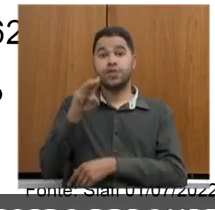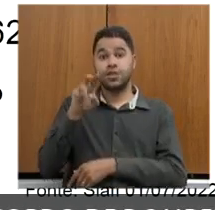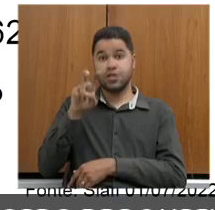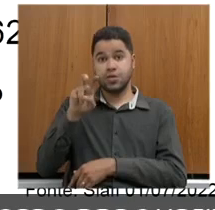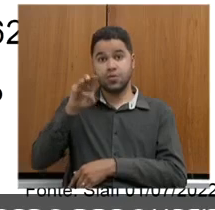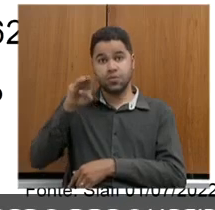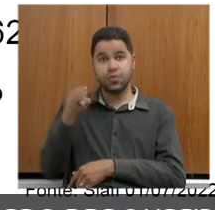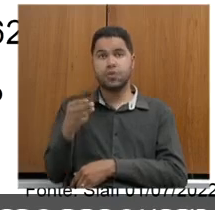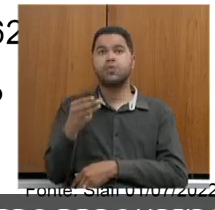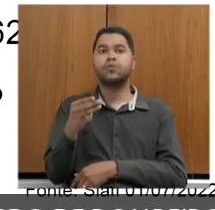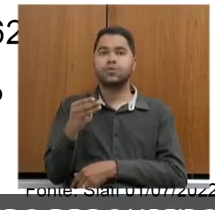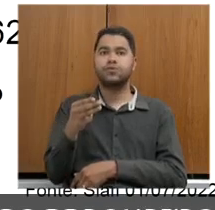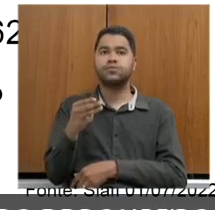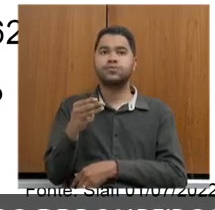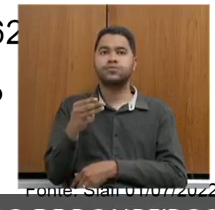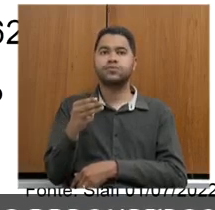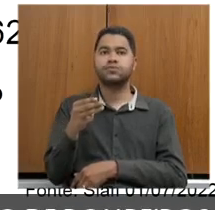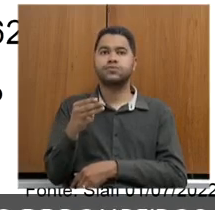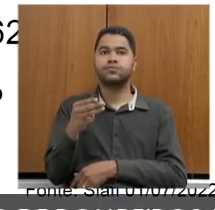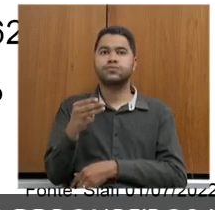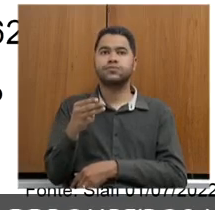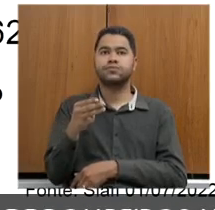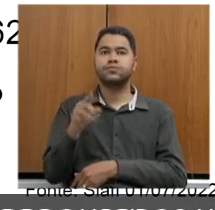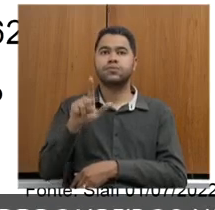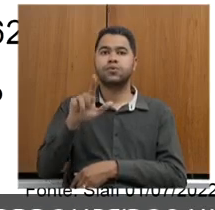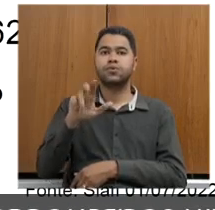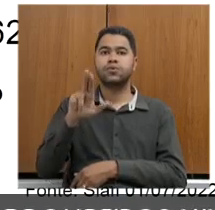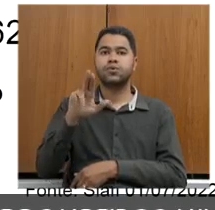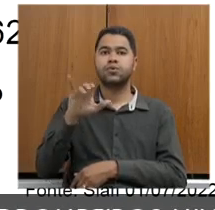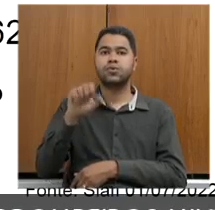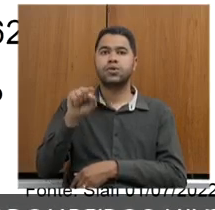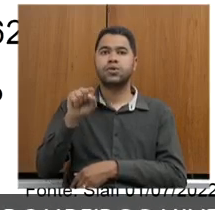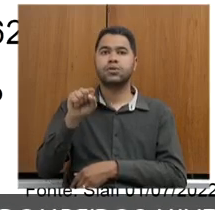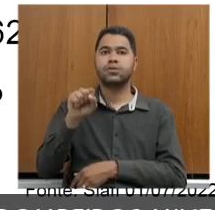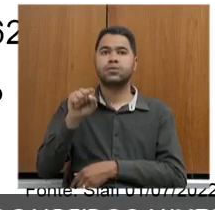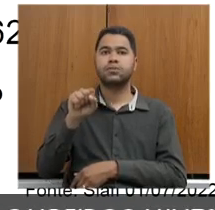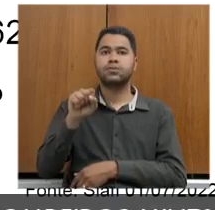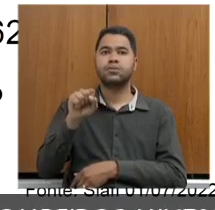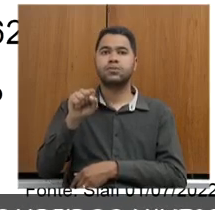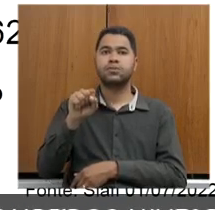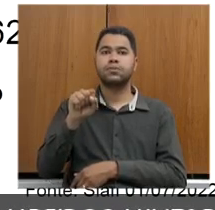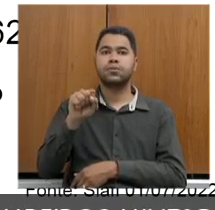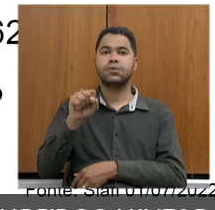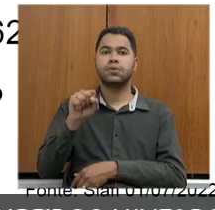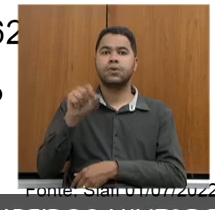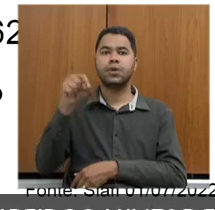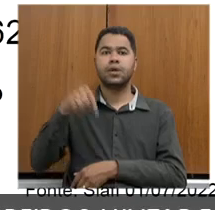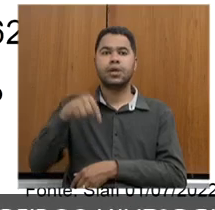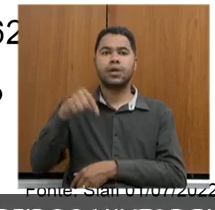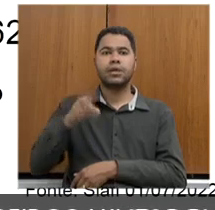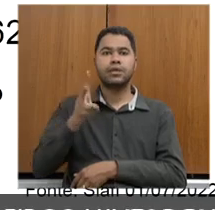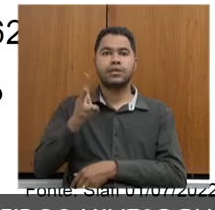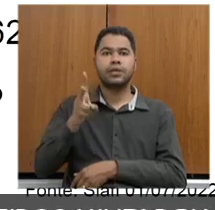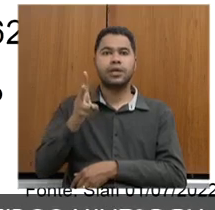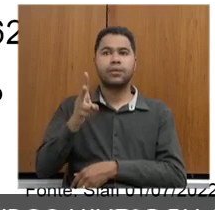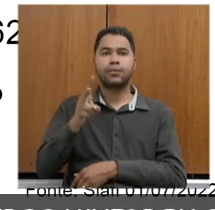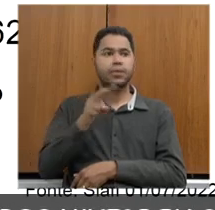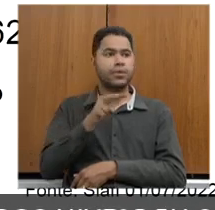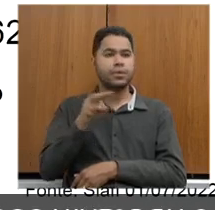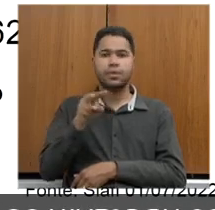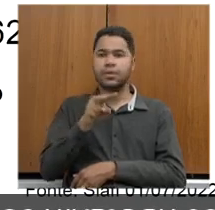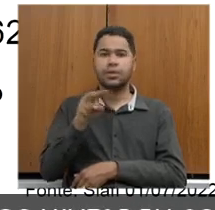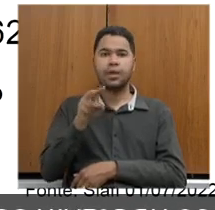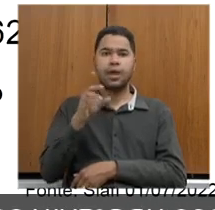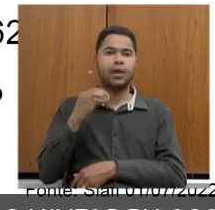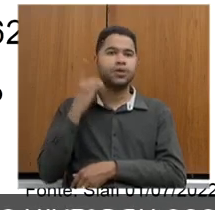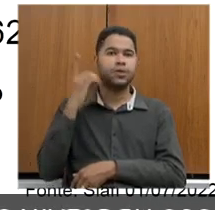milhões Luís MA e enquanto a gente tá aqui a gente tá sempre atendendo todo dia